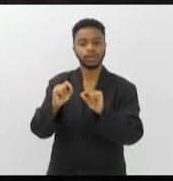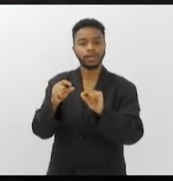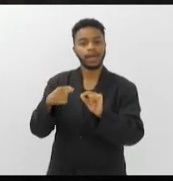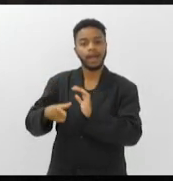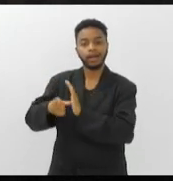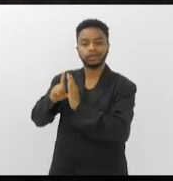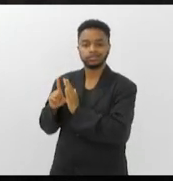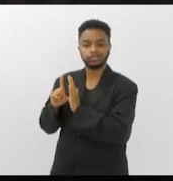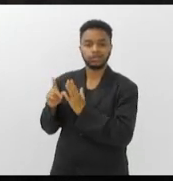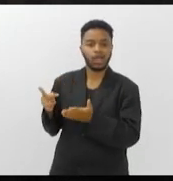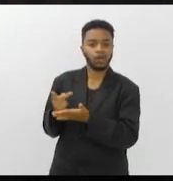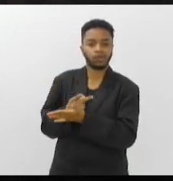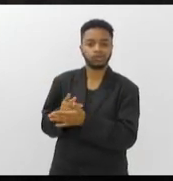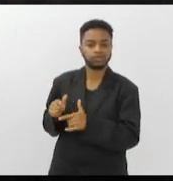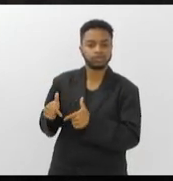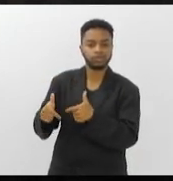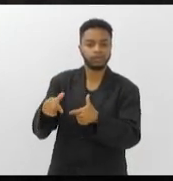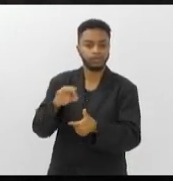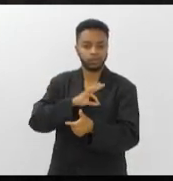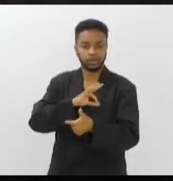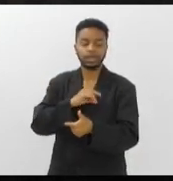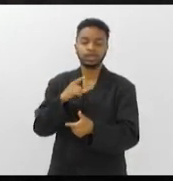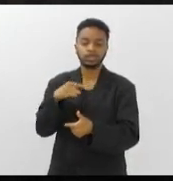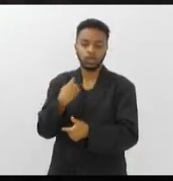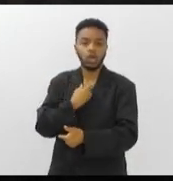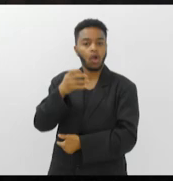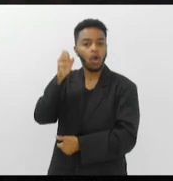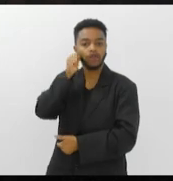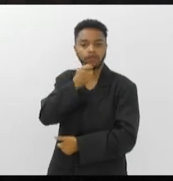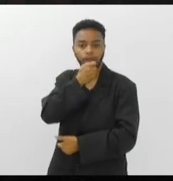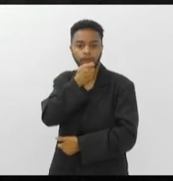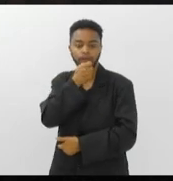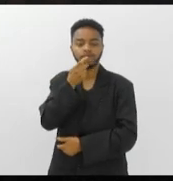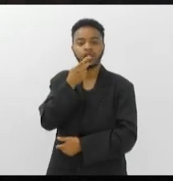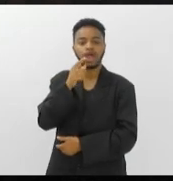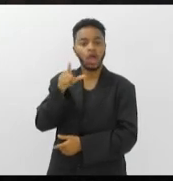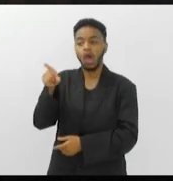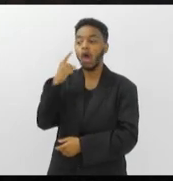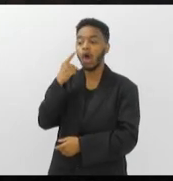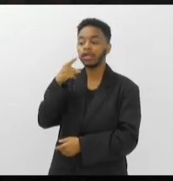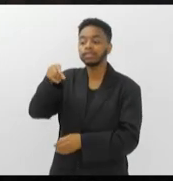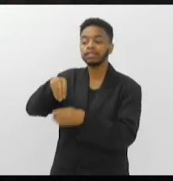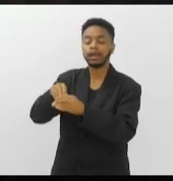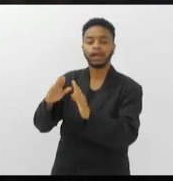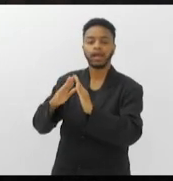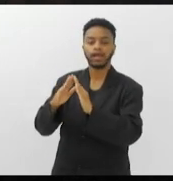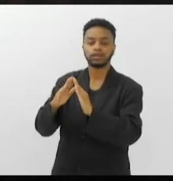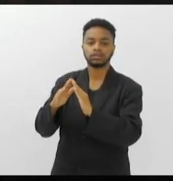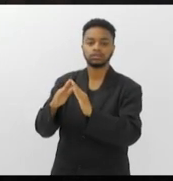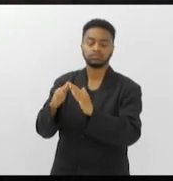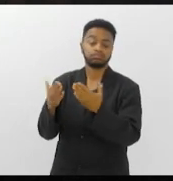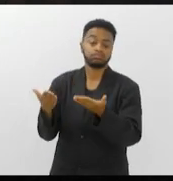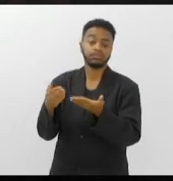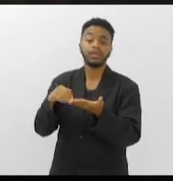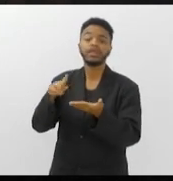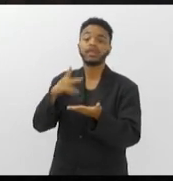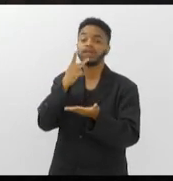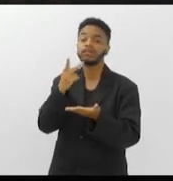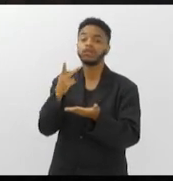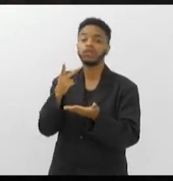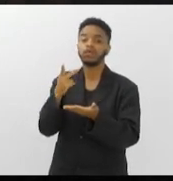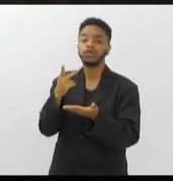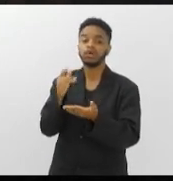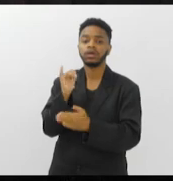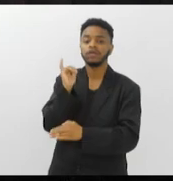antes, e a gente escutou os áudios, o vagabundo falando, olha lá, está dentro da casa. Quem diz que essa informação não chegou para